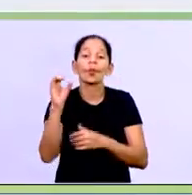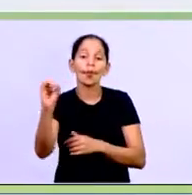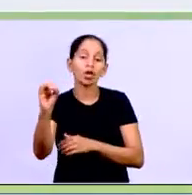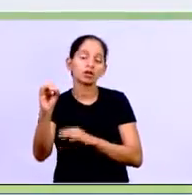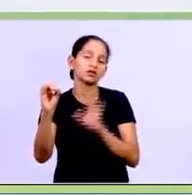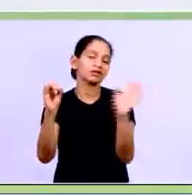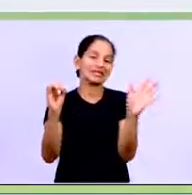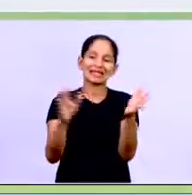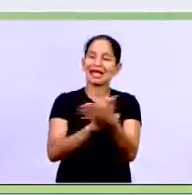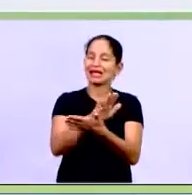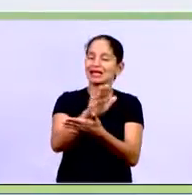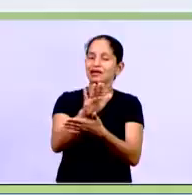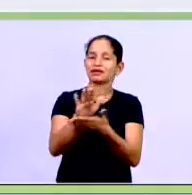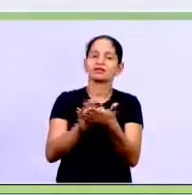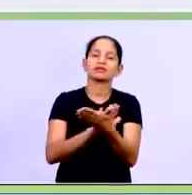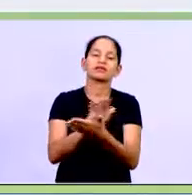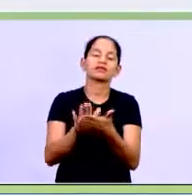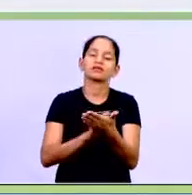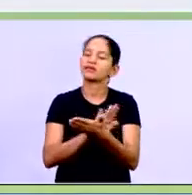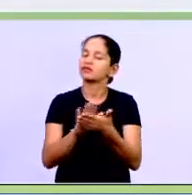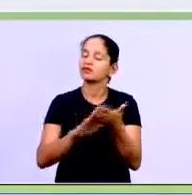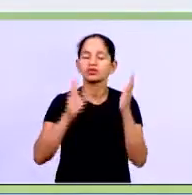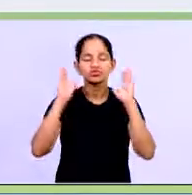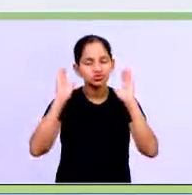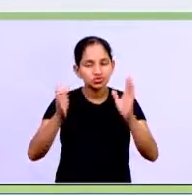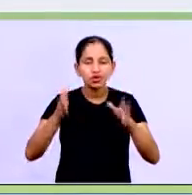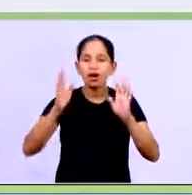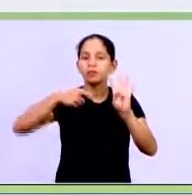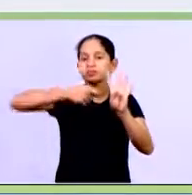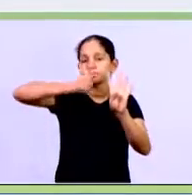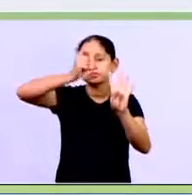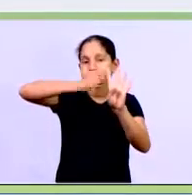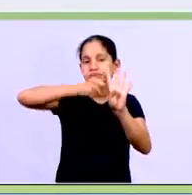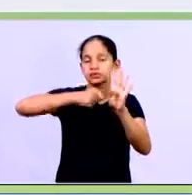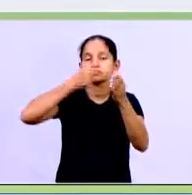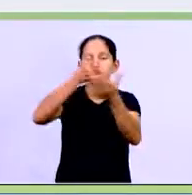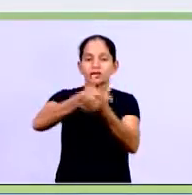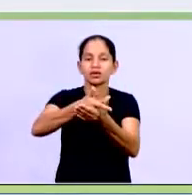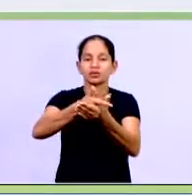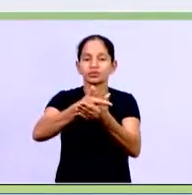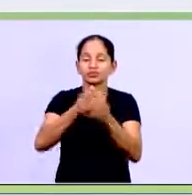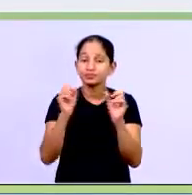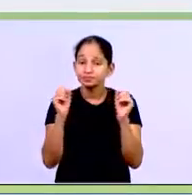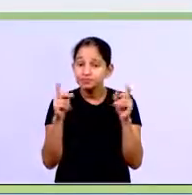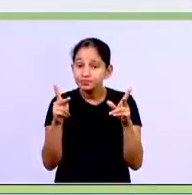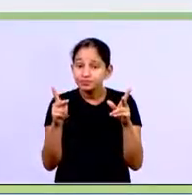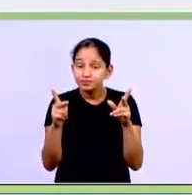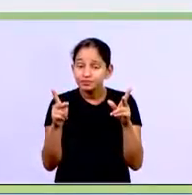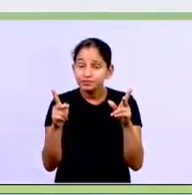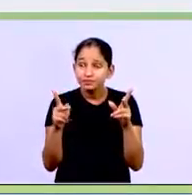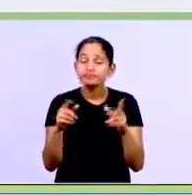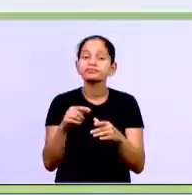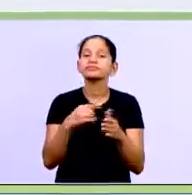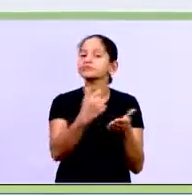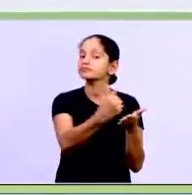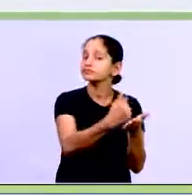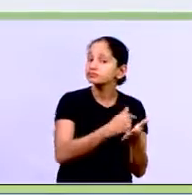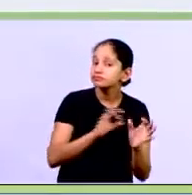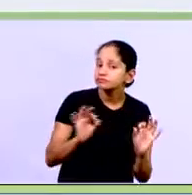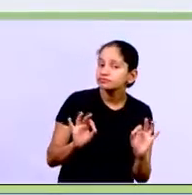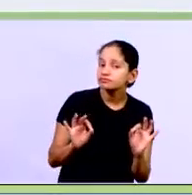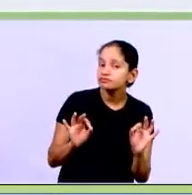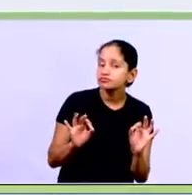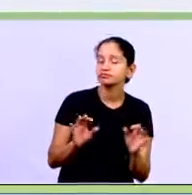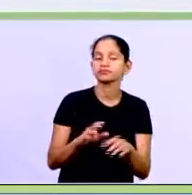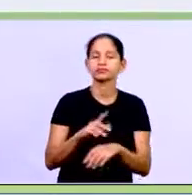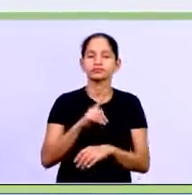zerada. Não devo mais R$200. Zerou. Ok? Pergunta, Rafael.